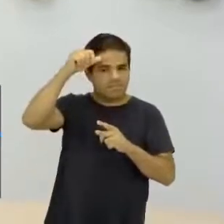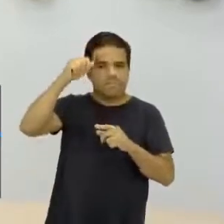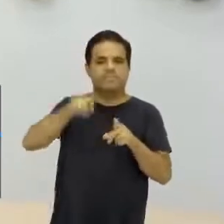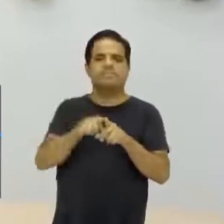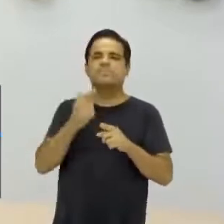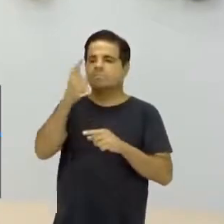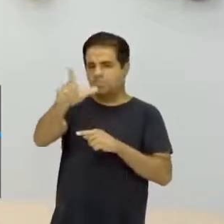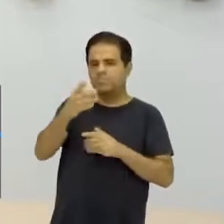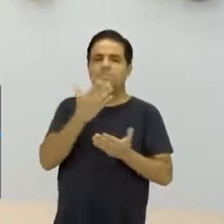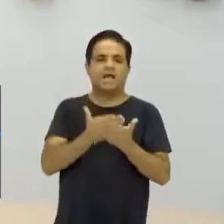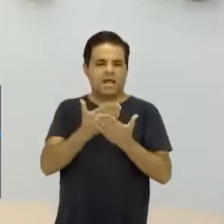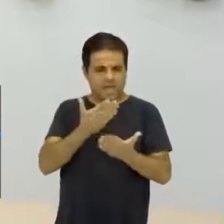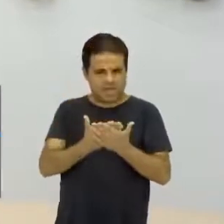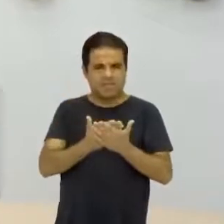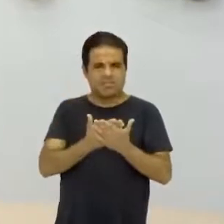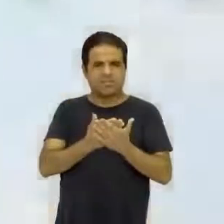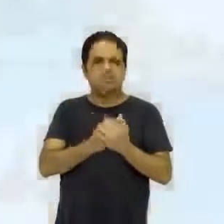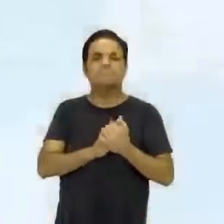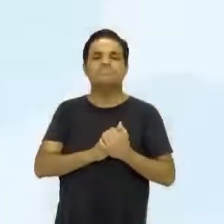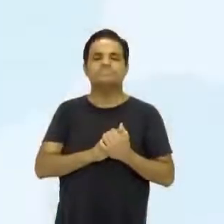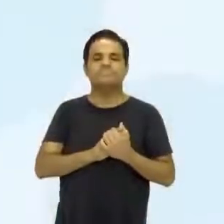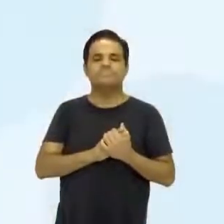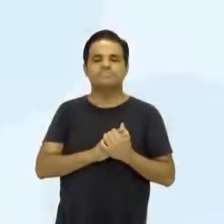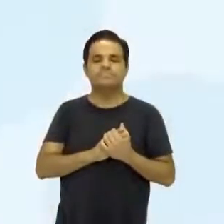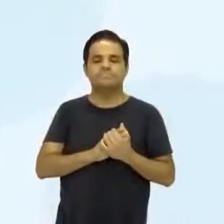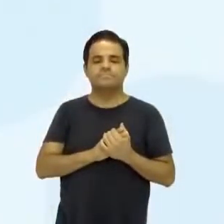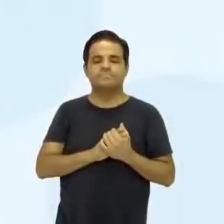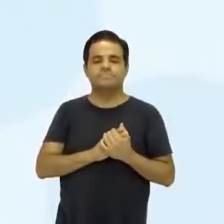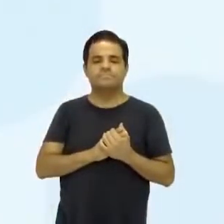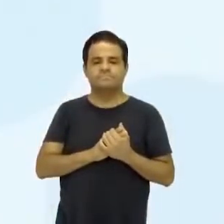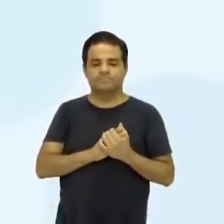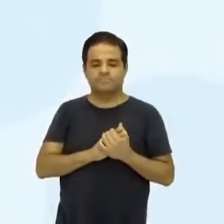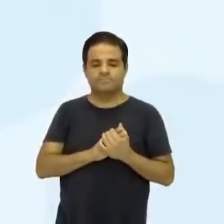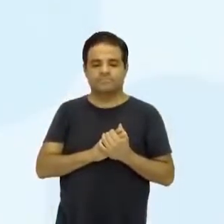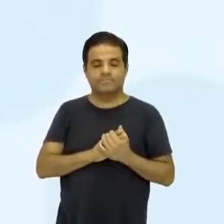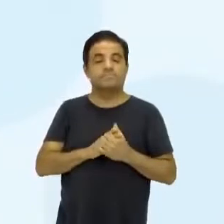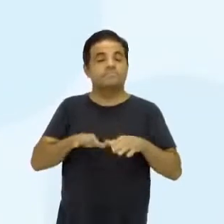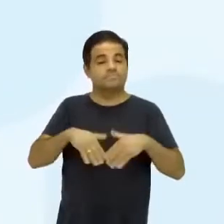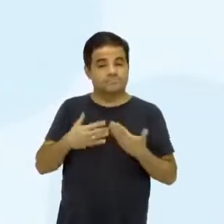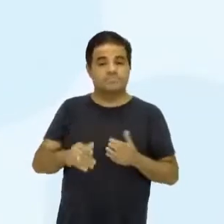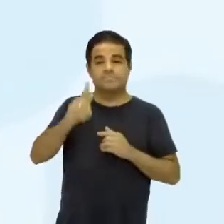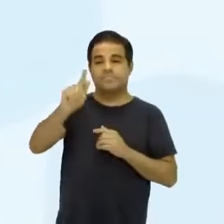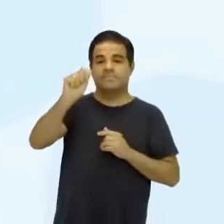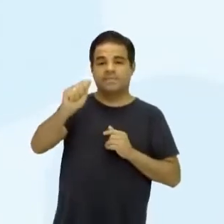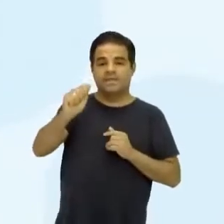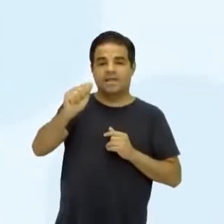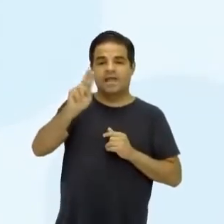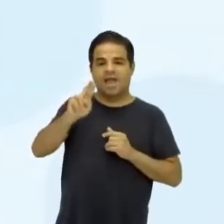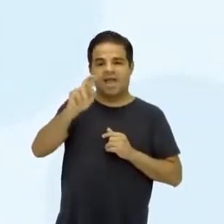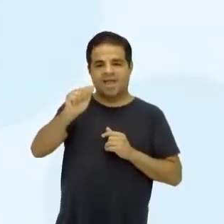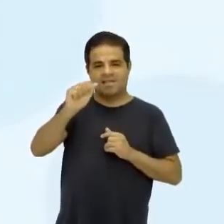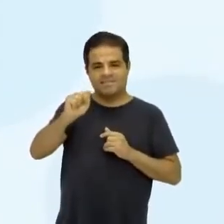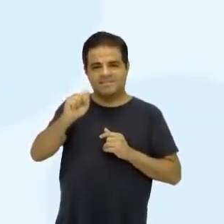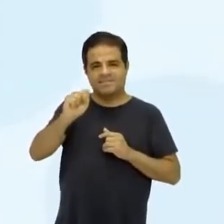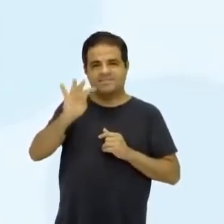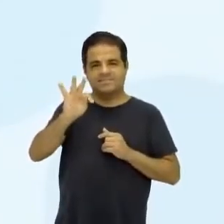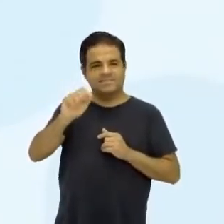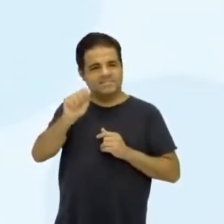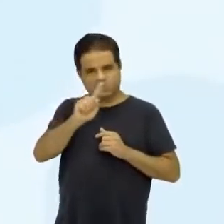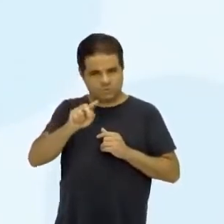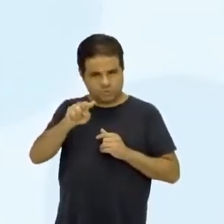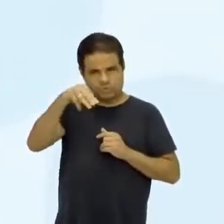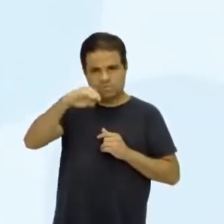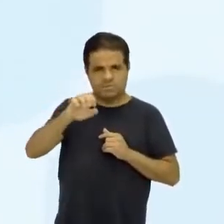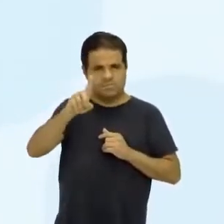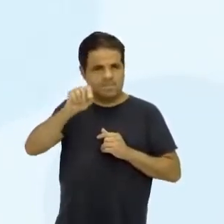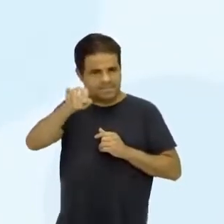fala numa próxima aula. Vamos voltar na tela, dar uma olhadinha. Então, Garrastazu Médici e Costa e Silva, nós vamos